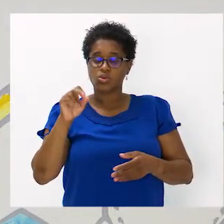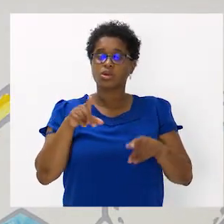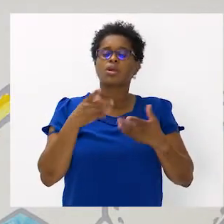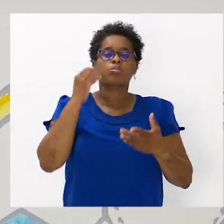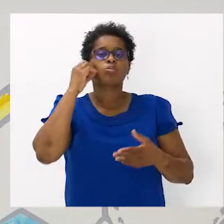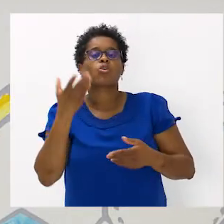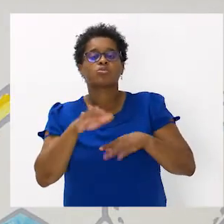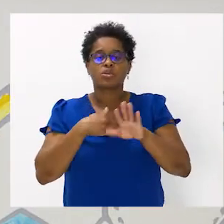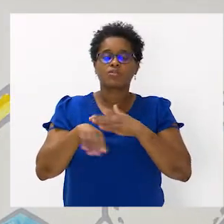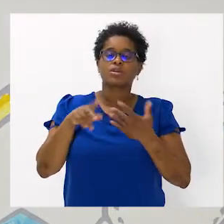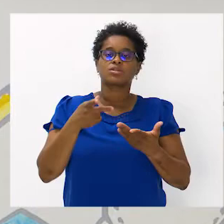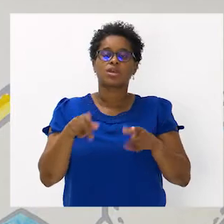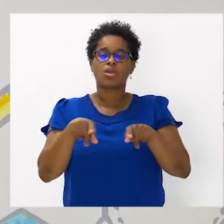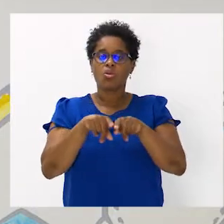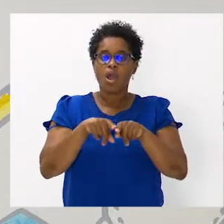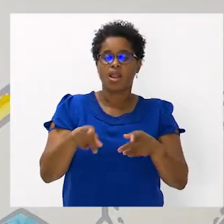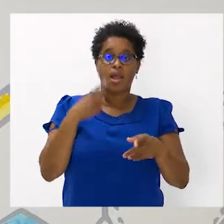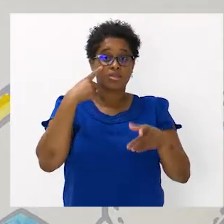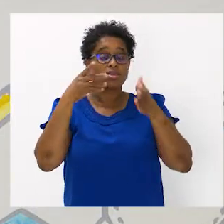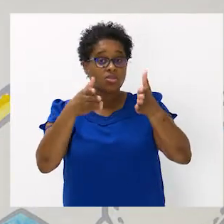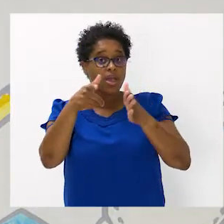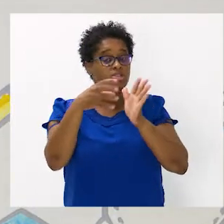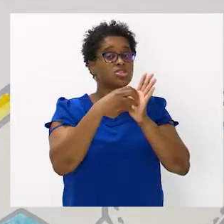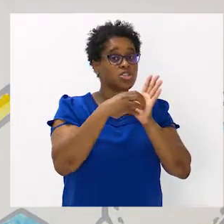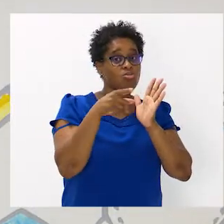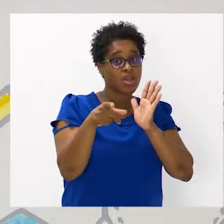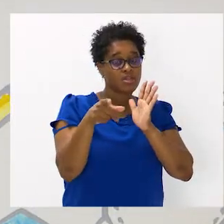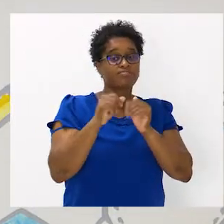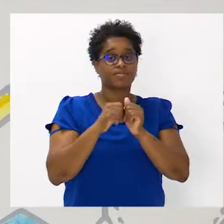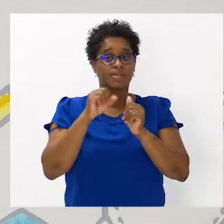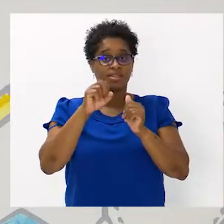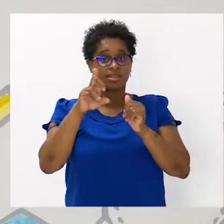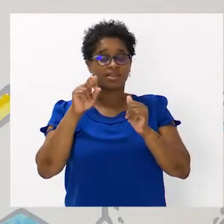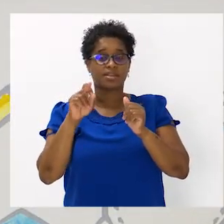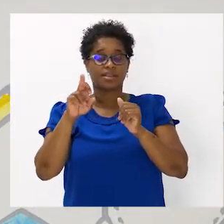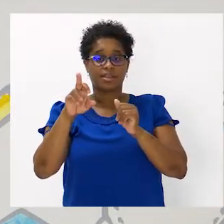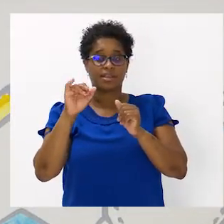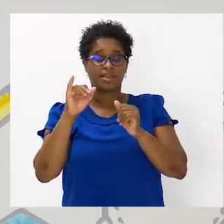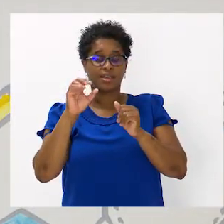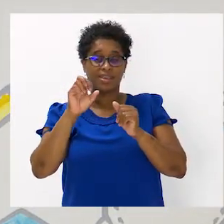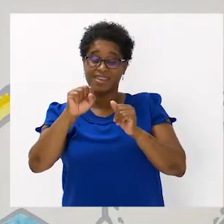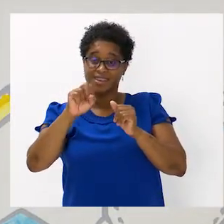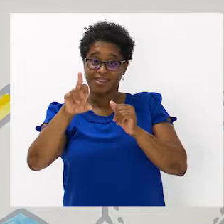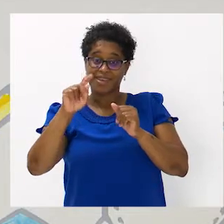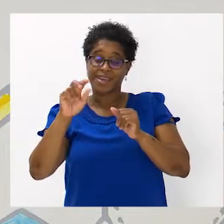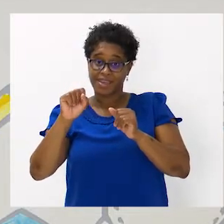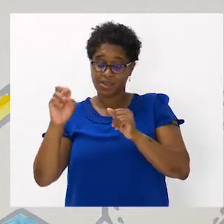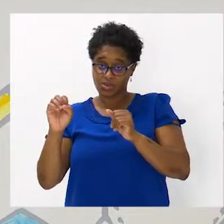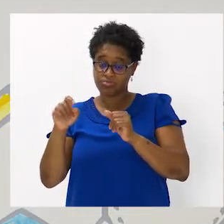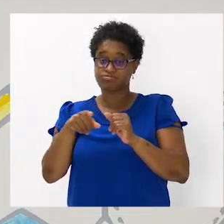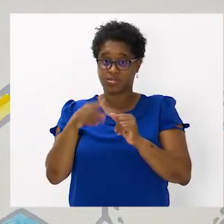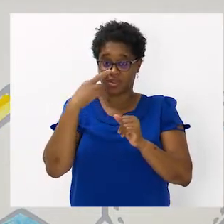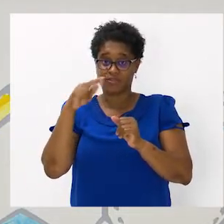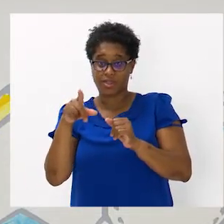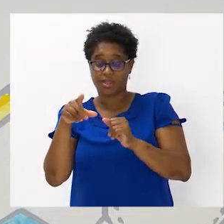igual atenção, a este símbolo aqui, grego, que é π. Depois